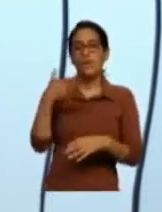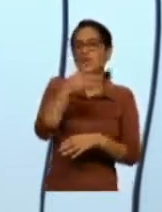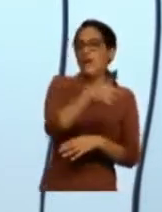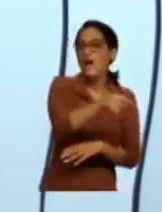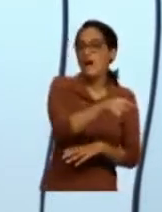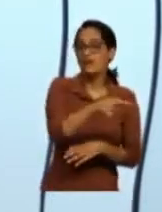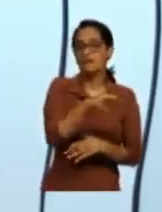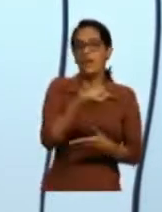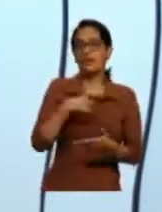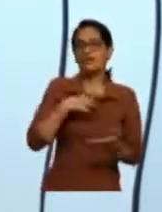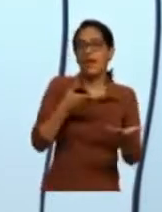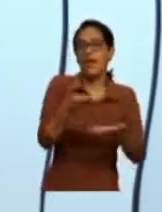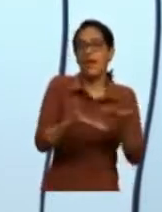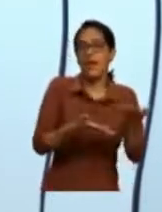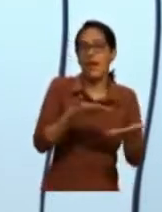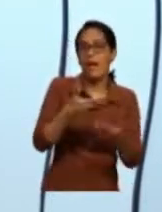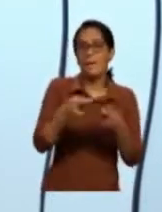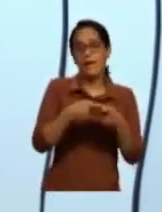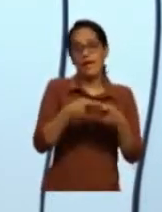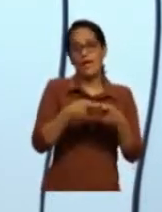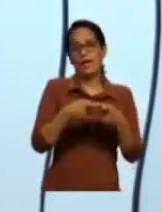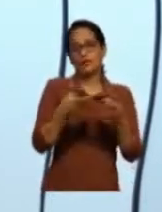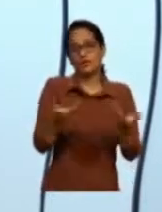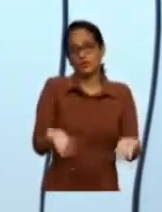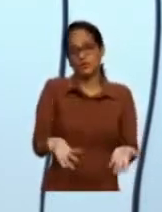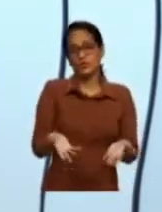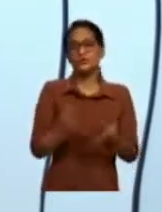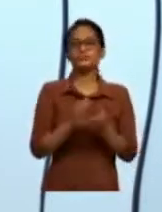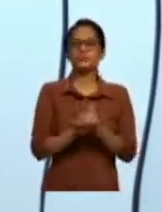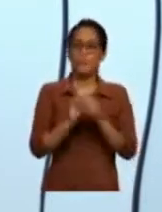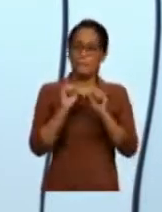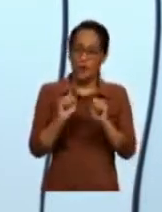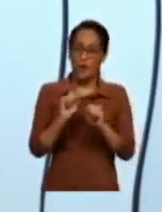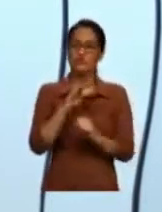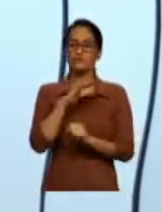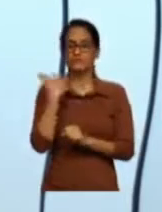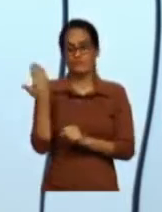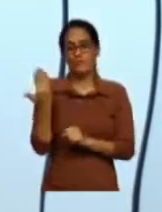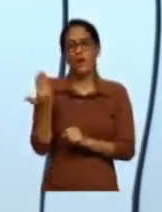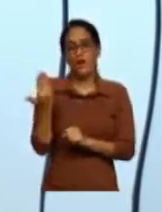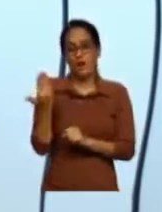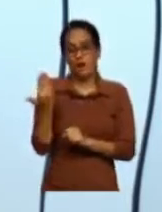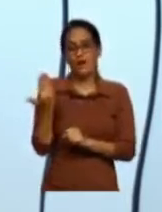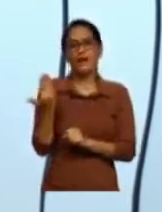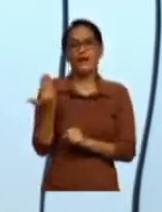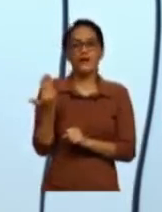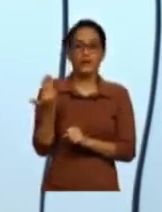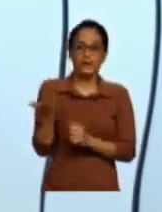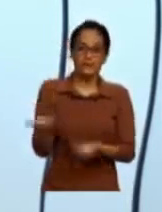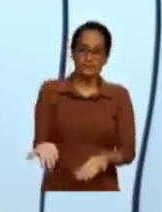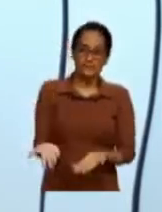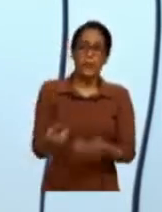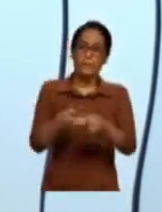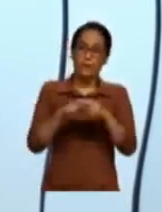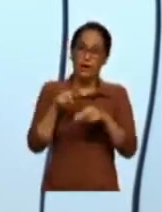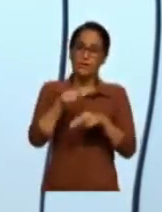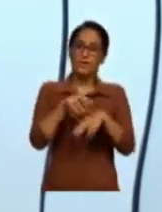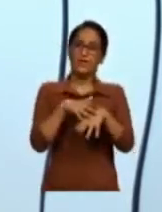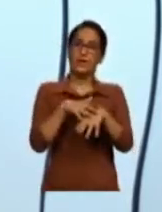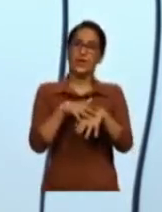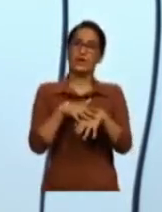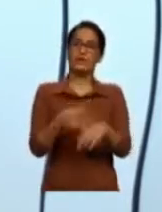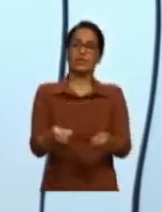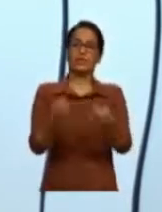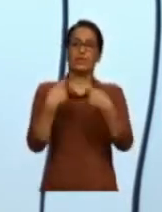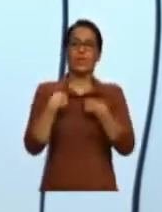atendimento médico, ela não vai ter tratamento adequado e ela pode morrer, pode vir a morrer por conta dessa doença. Isso,